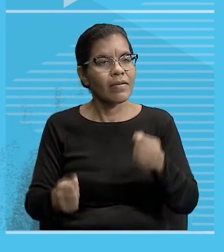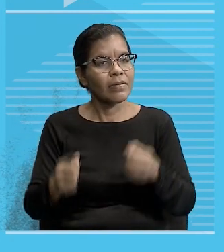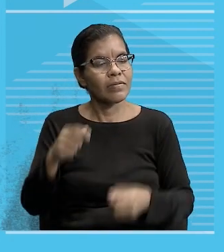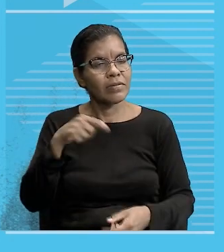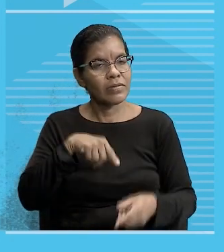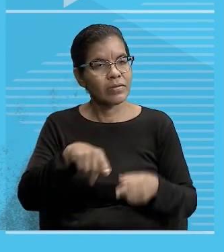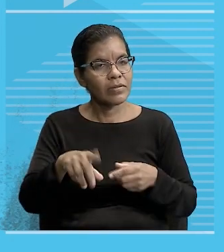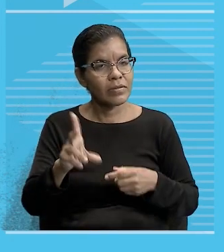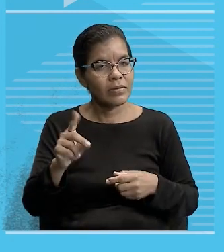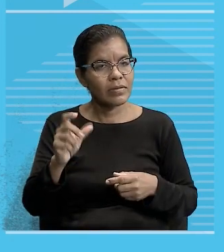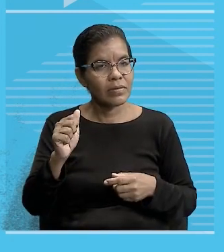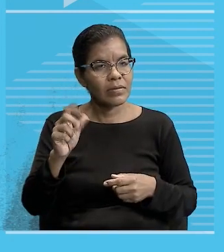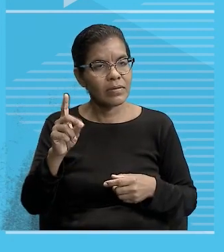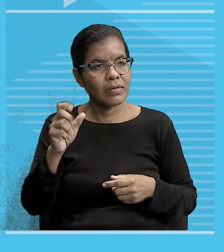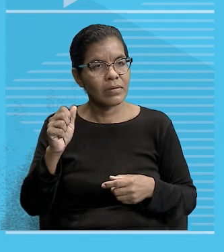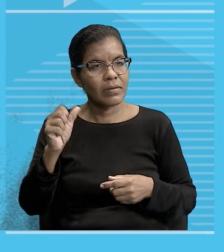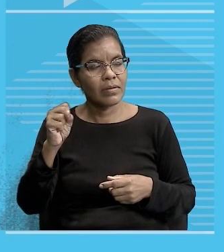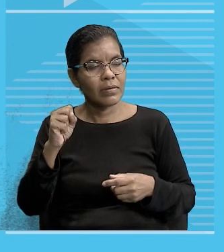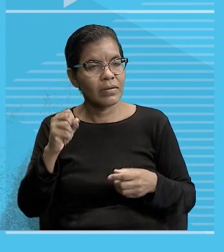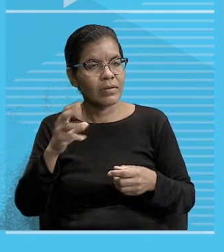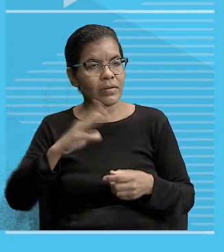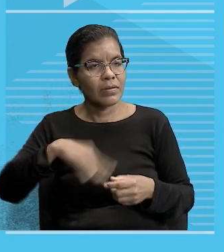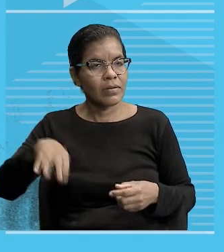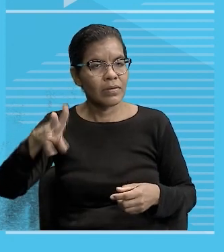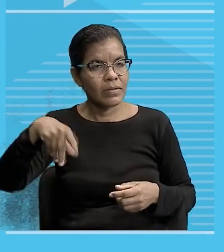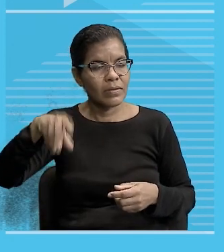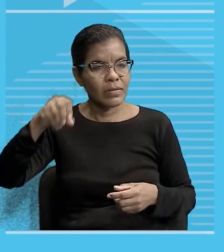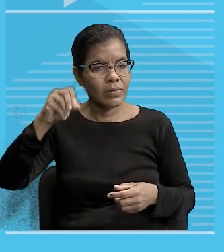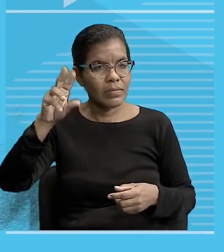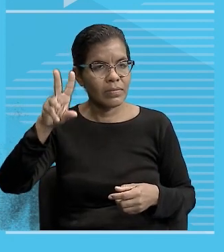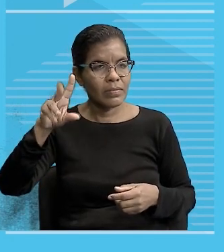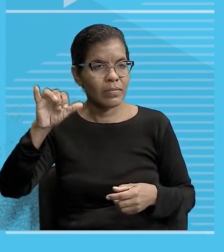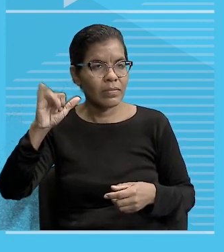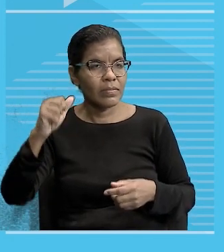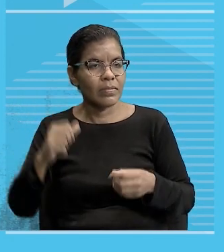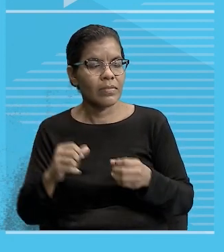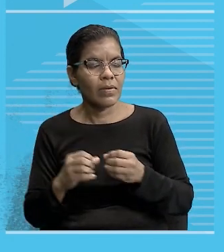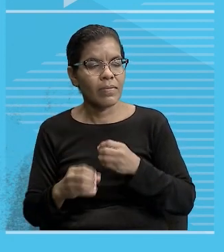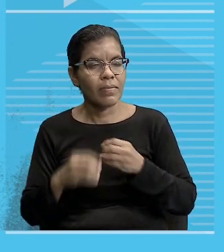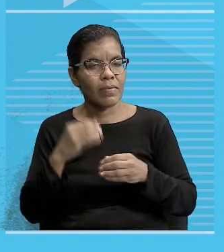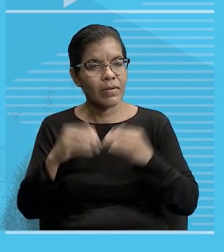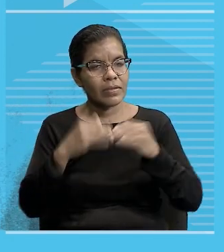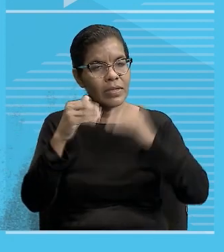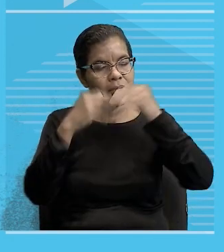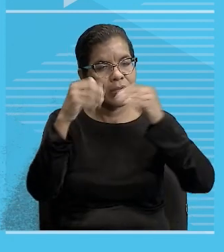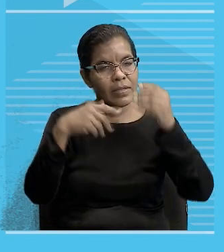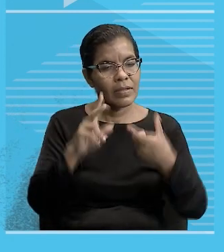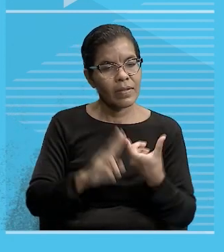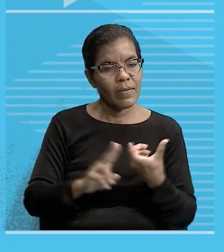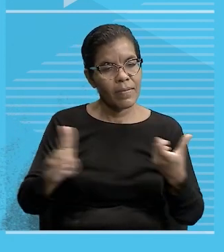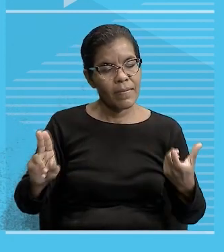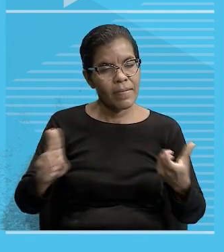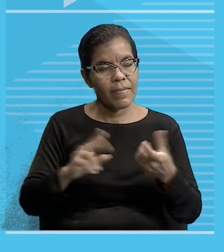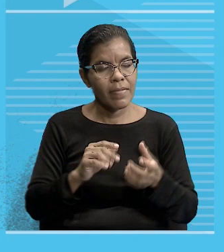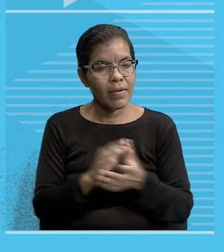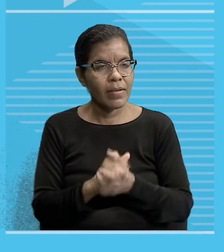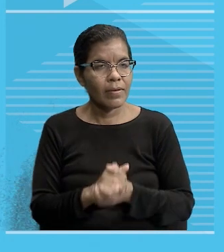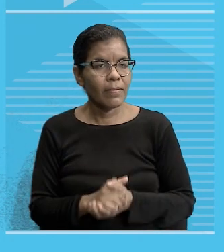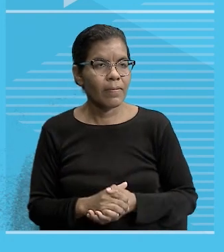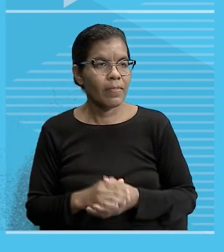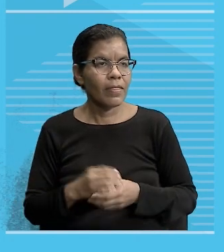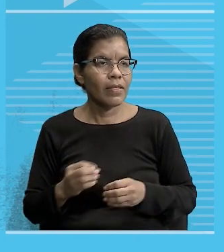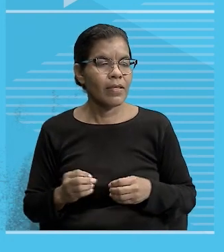ligado eles estão processando palavras-chaves estão processando